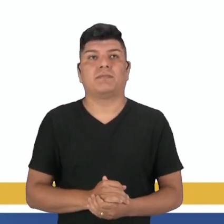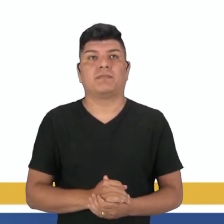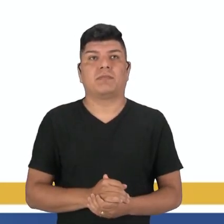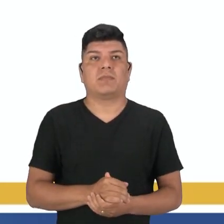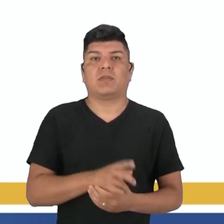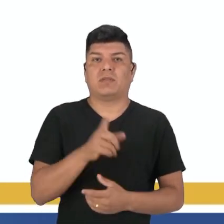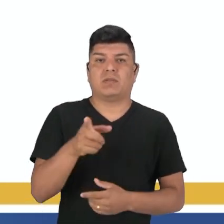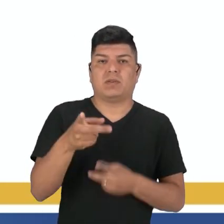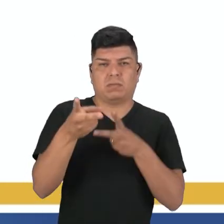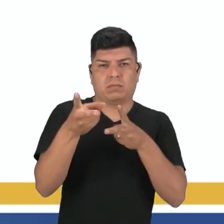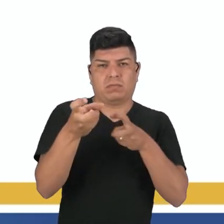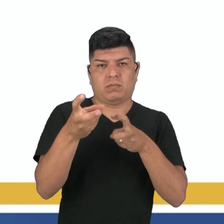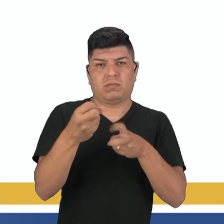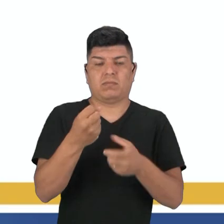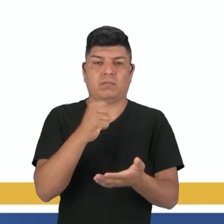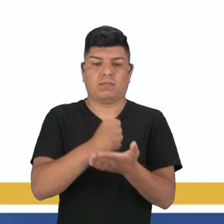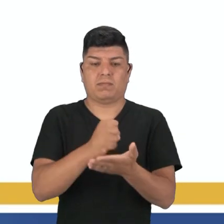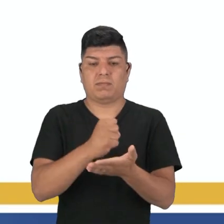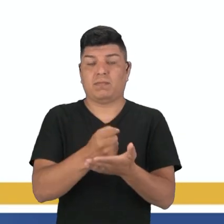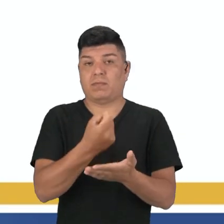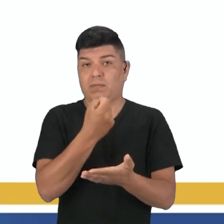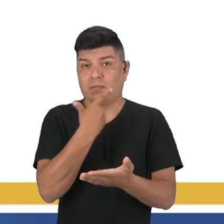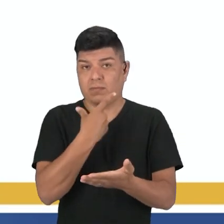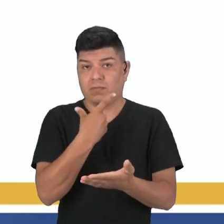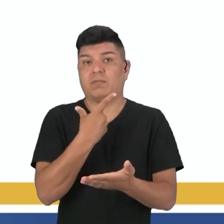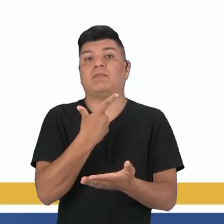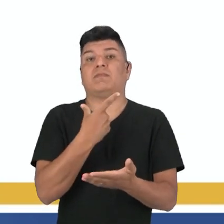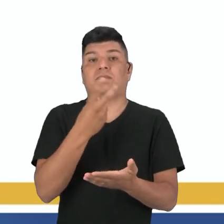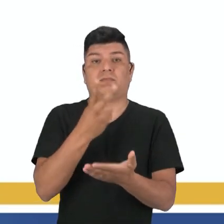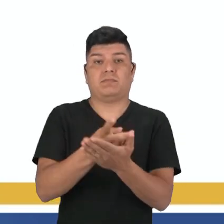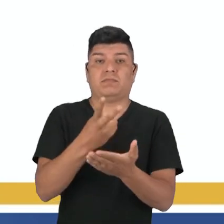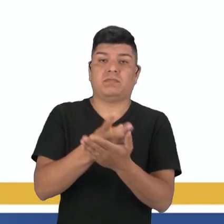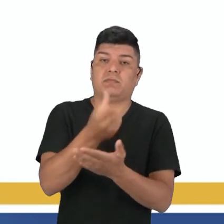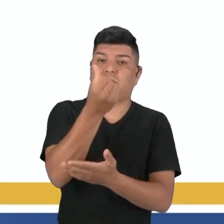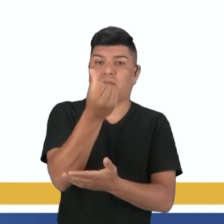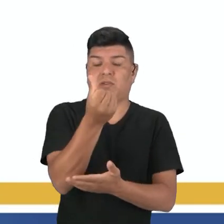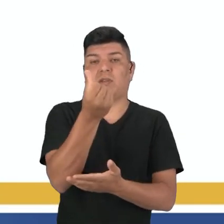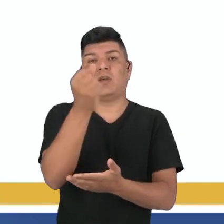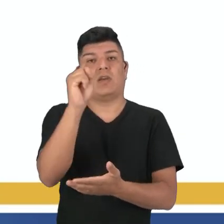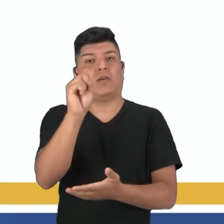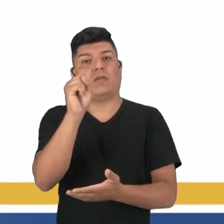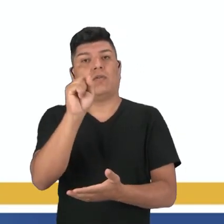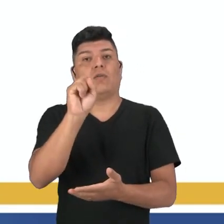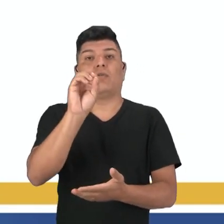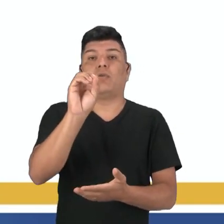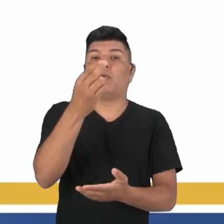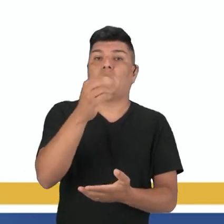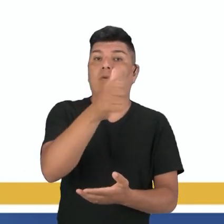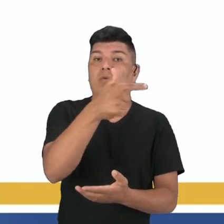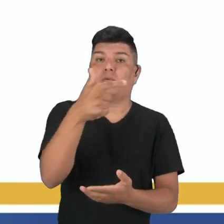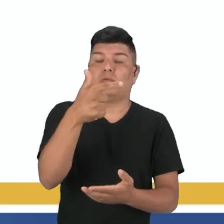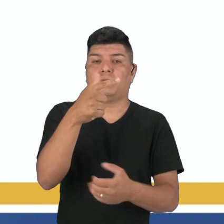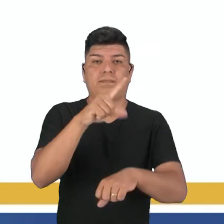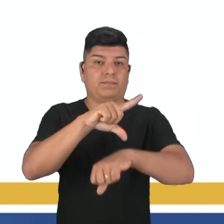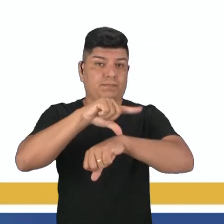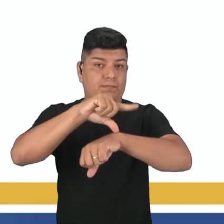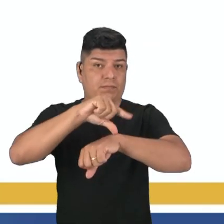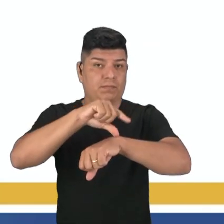Você já reparou que os remédios eles são preparados para serem tomados a cada 6, 8 ou 12 horas? Mas você sabe por